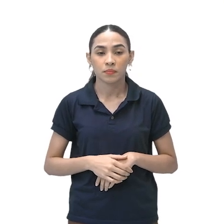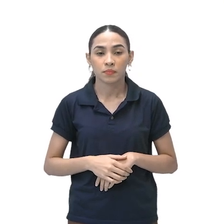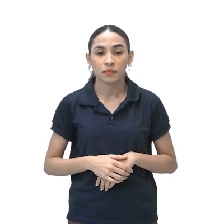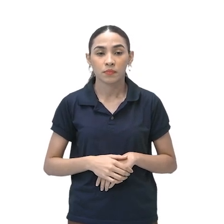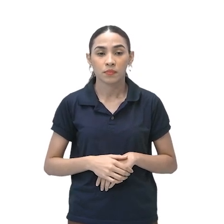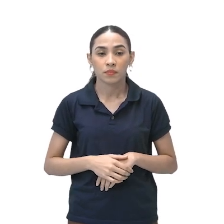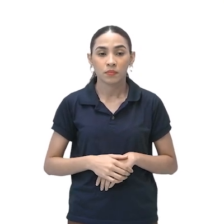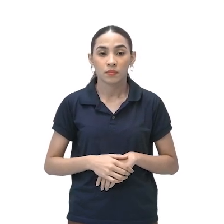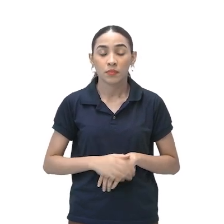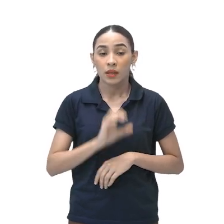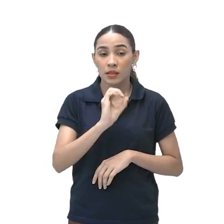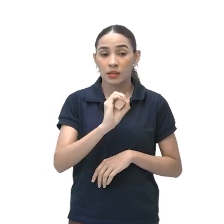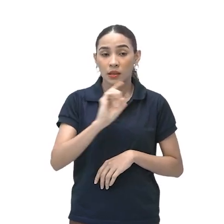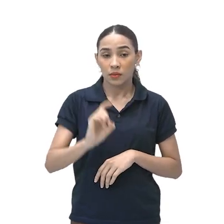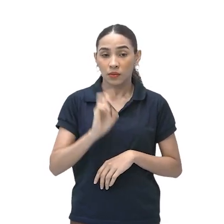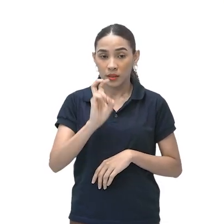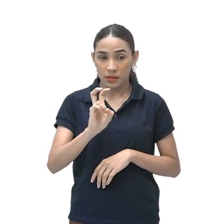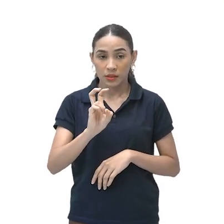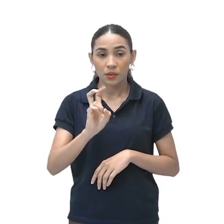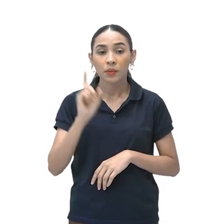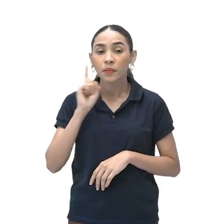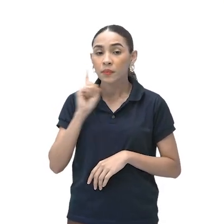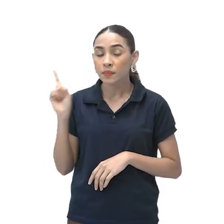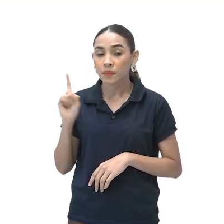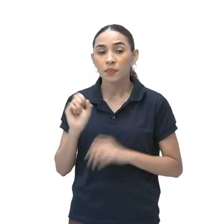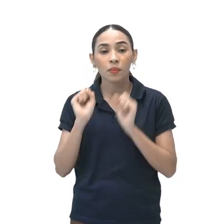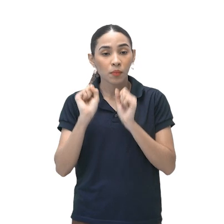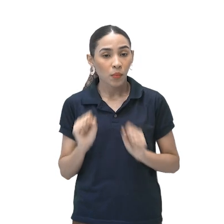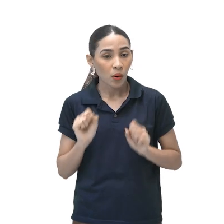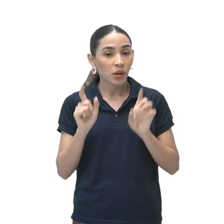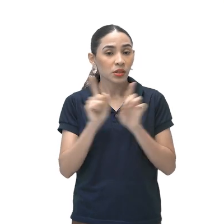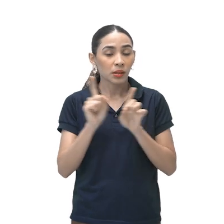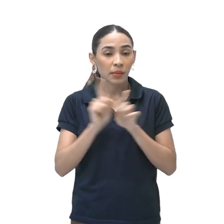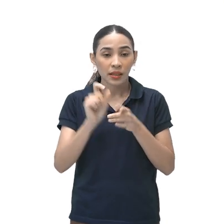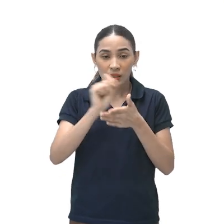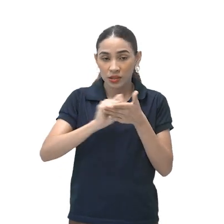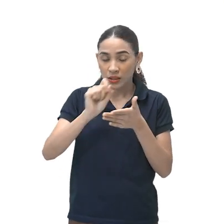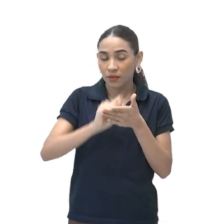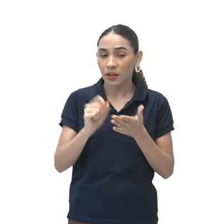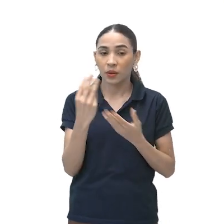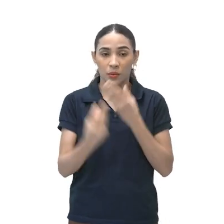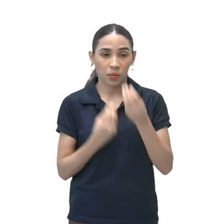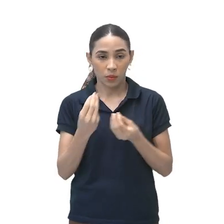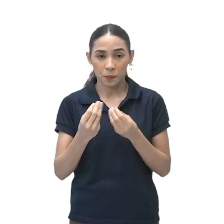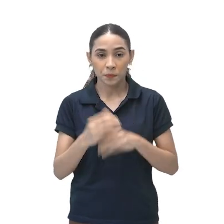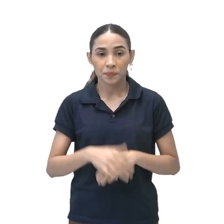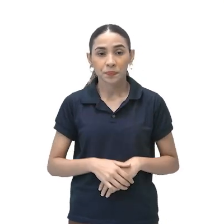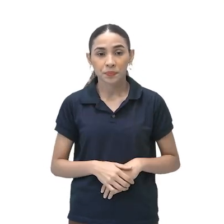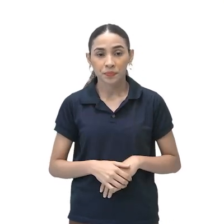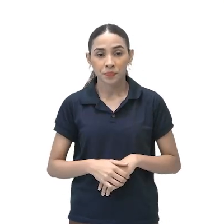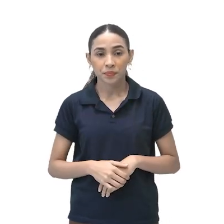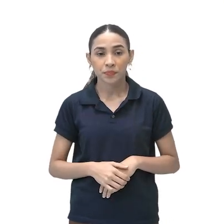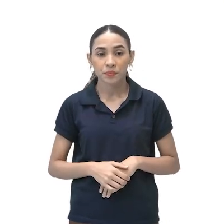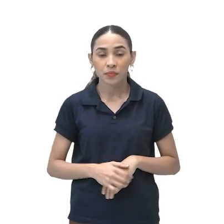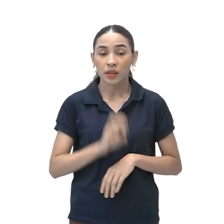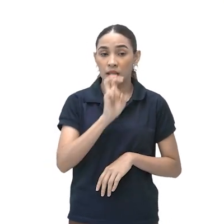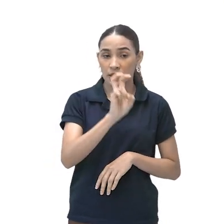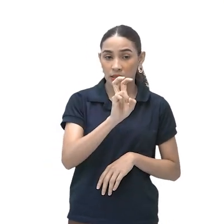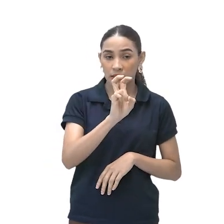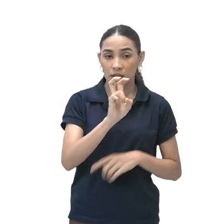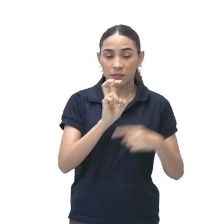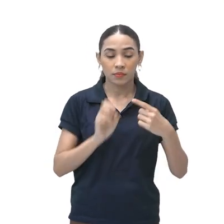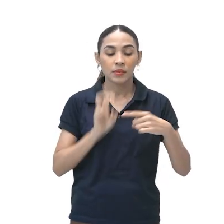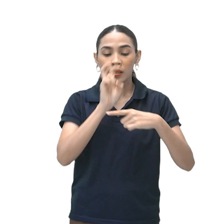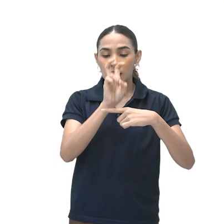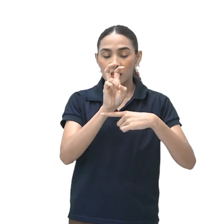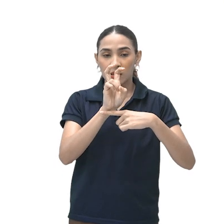esse número 0,5, eu posso escrever ele da seguinte forma: 5,